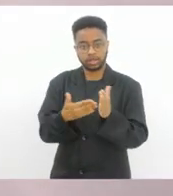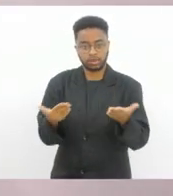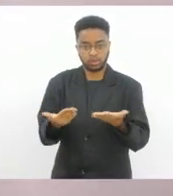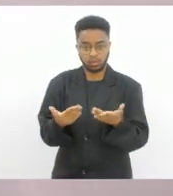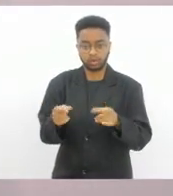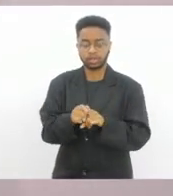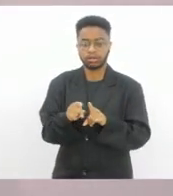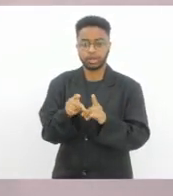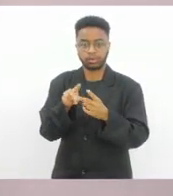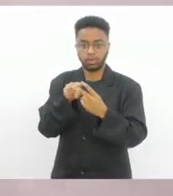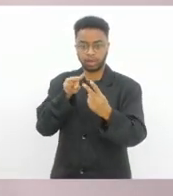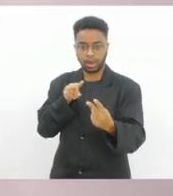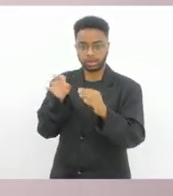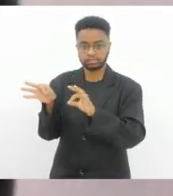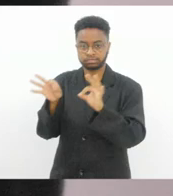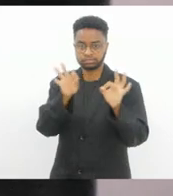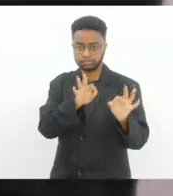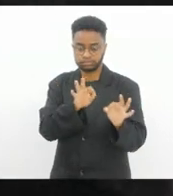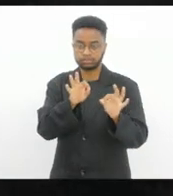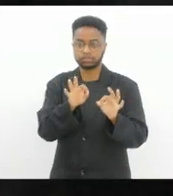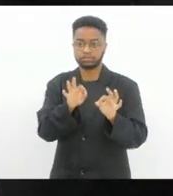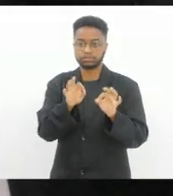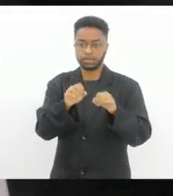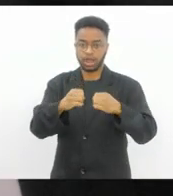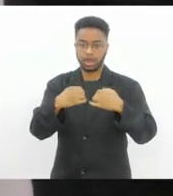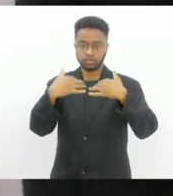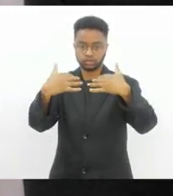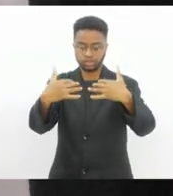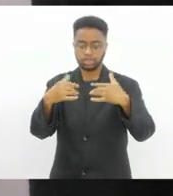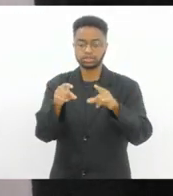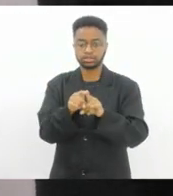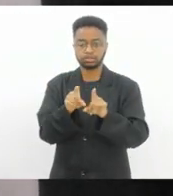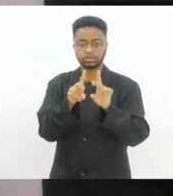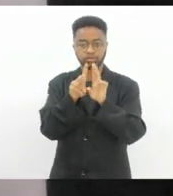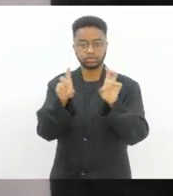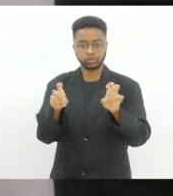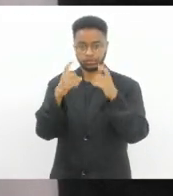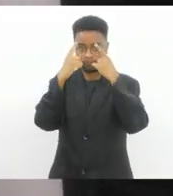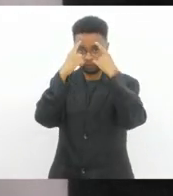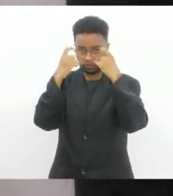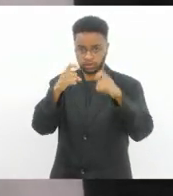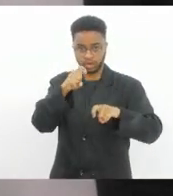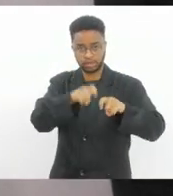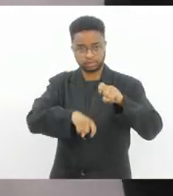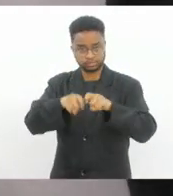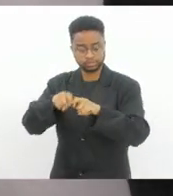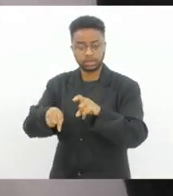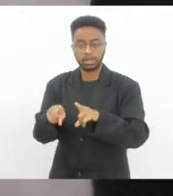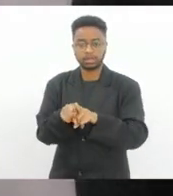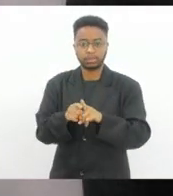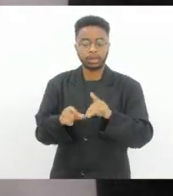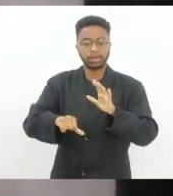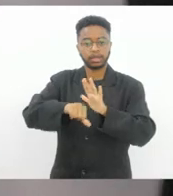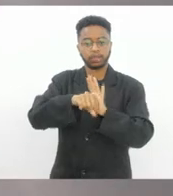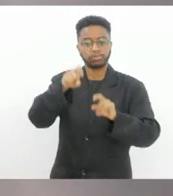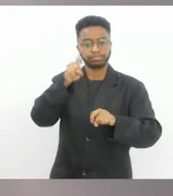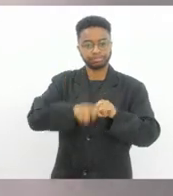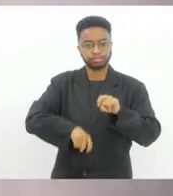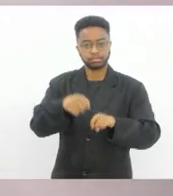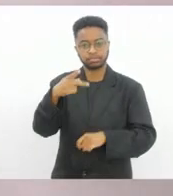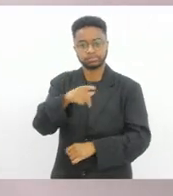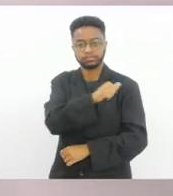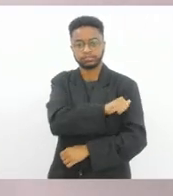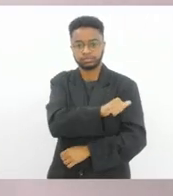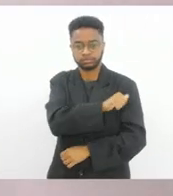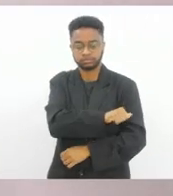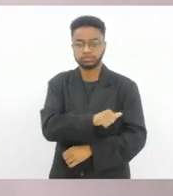também online assistindo essa audiência com relação à violência sexual e crimes de estupros no Estado do